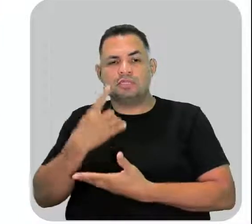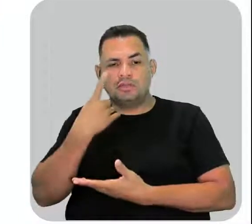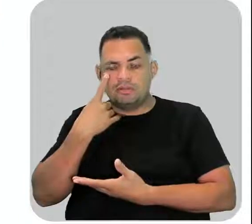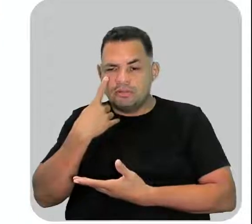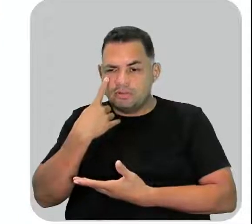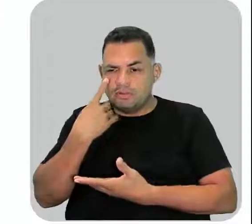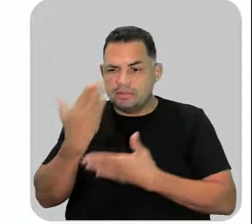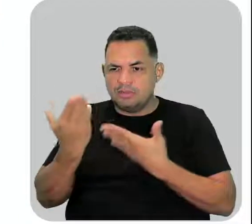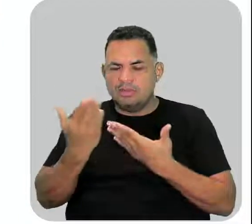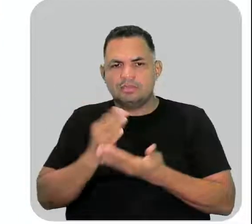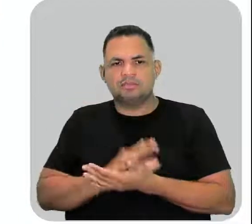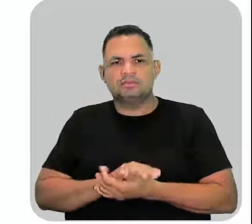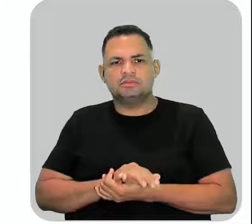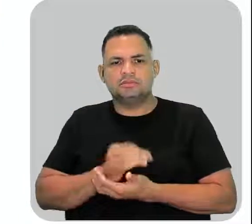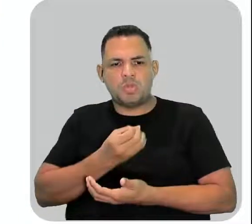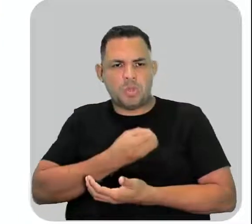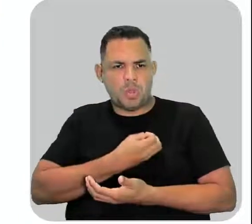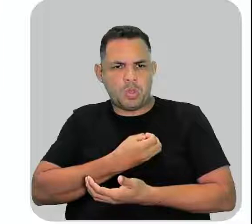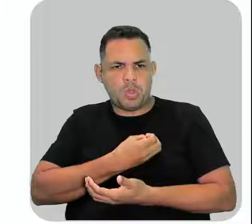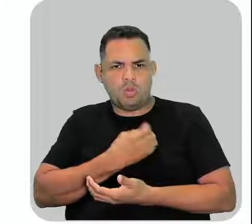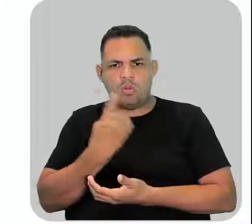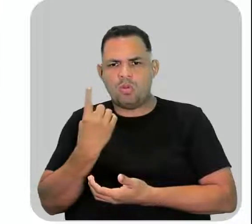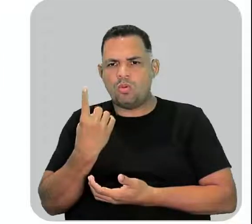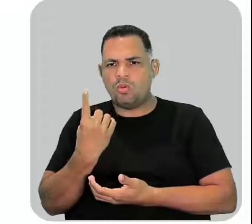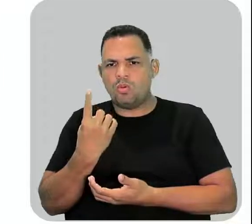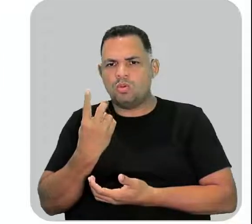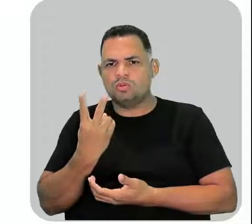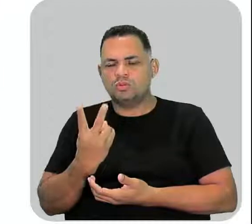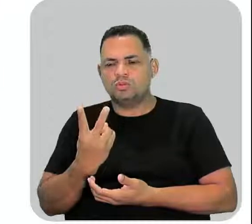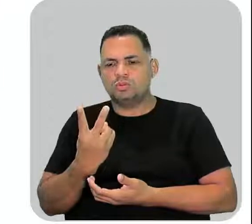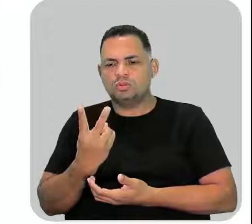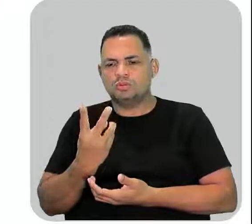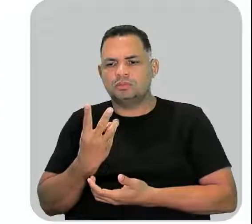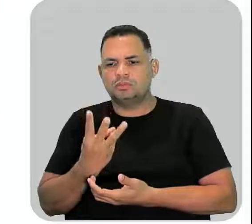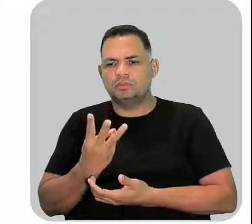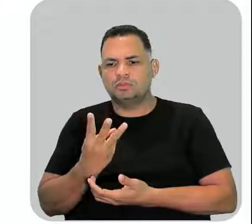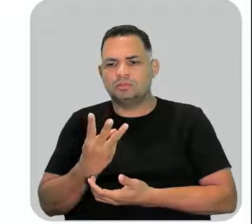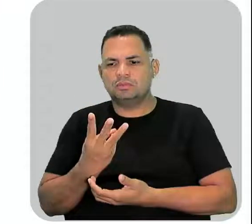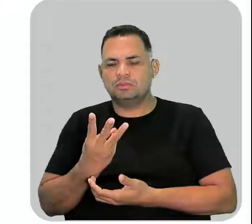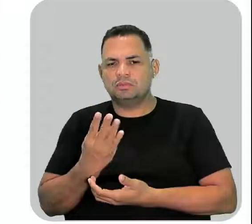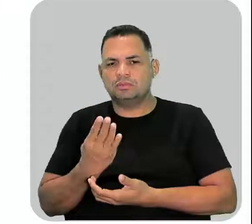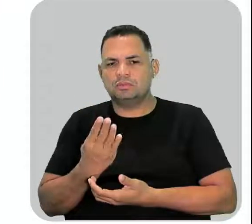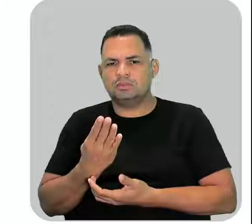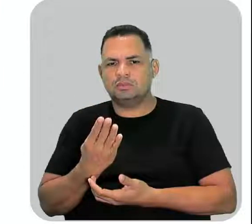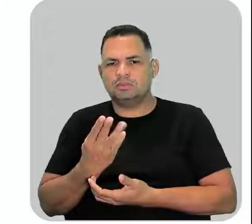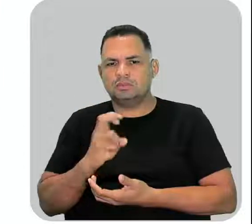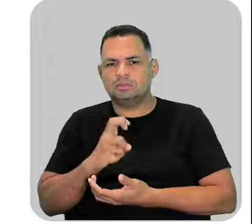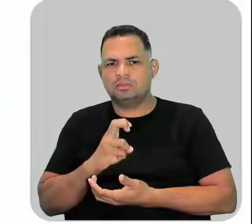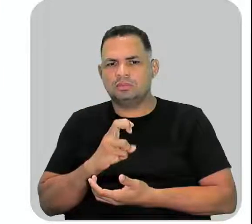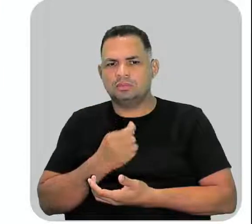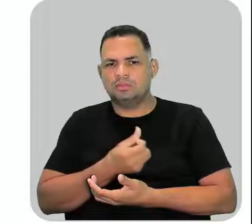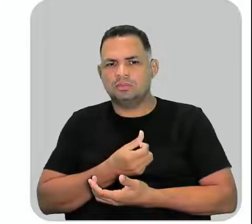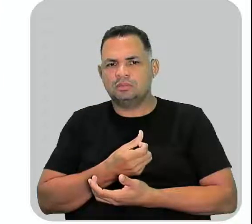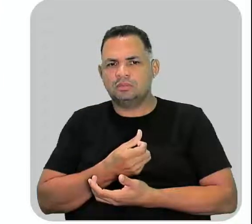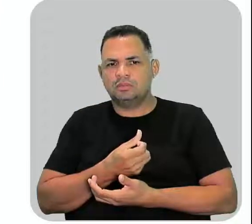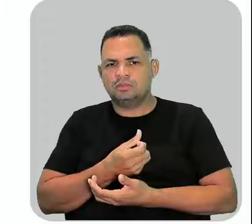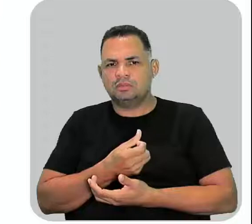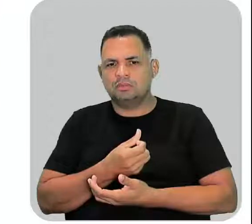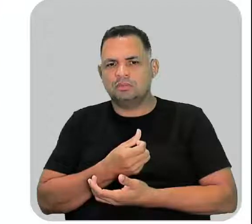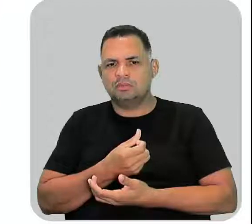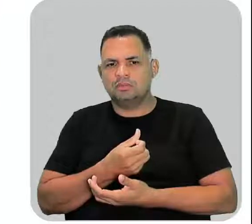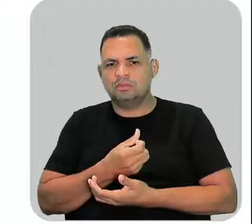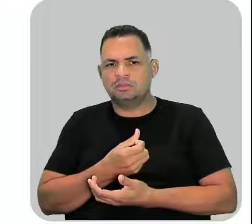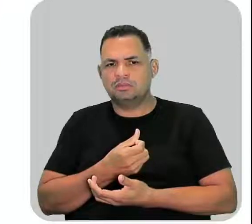que a gente fizer, vai ser 1, 2, 3, 4, 5, 6. As